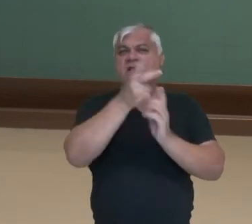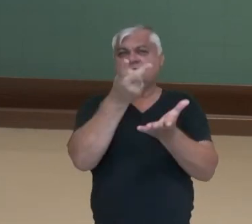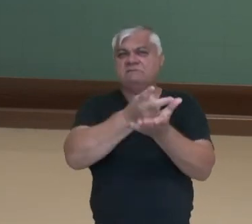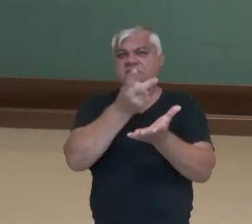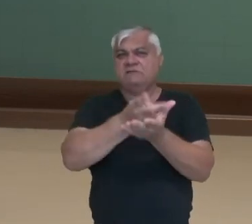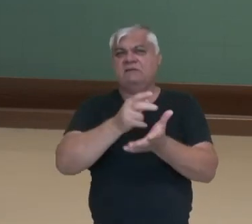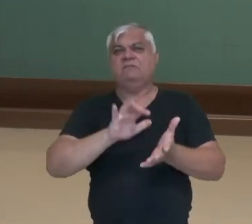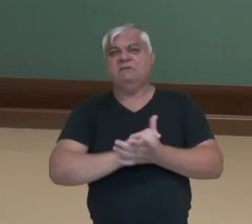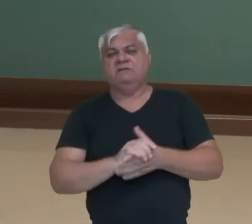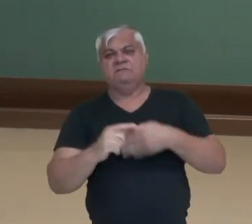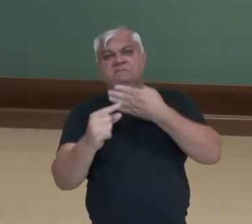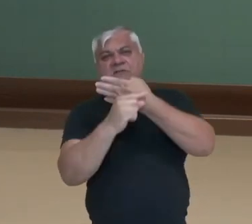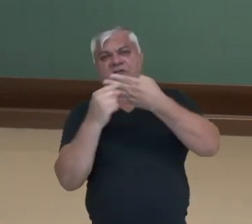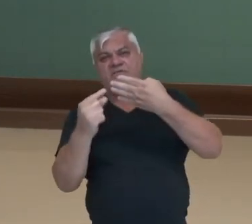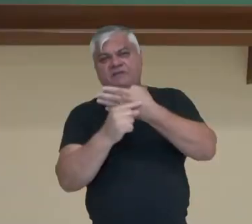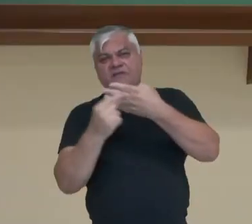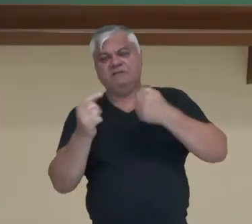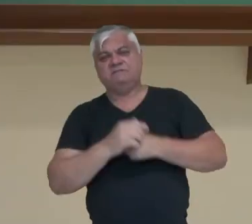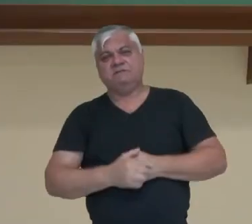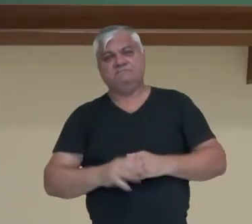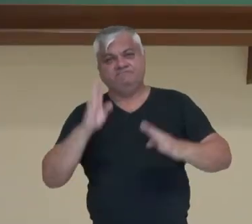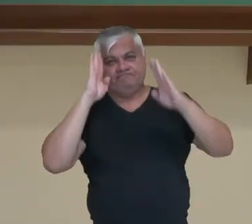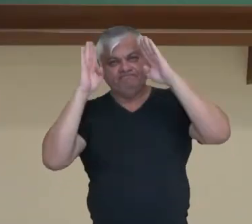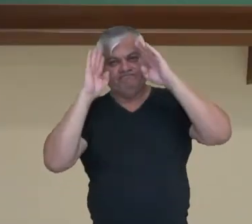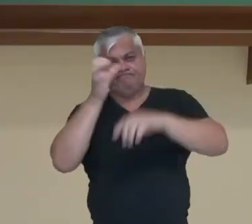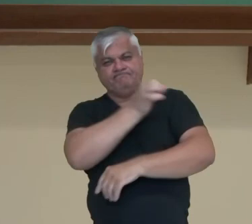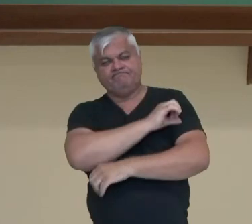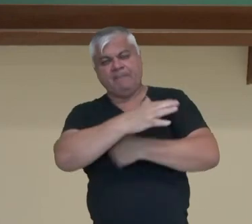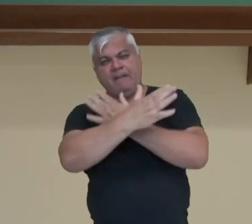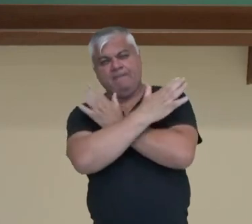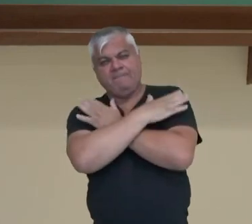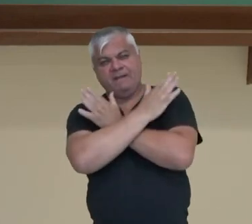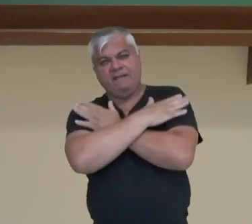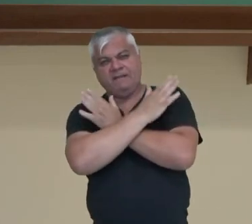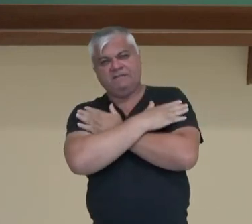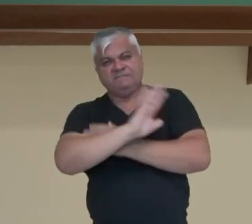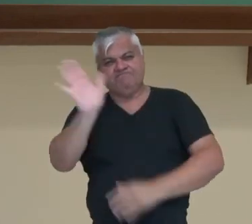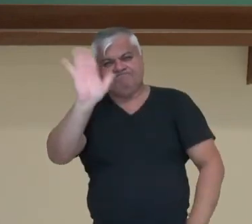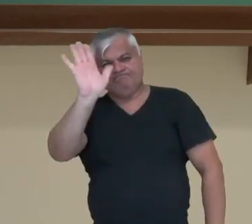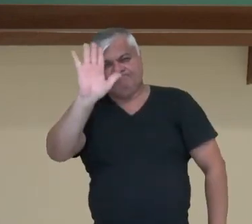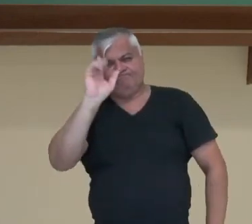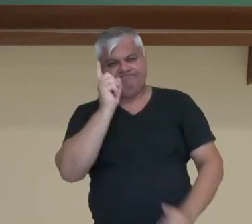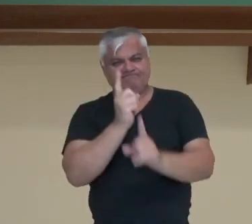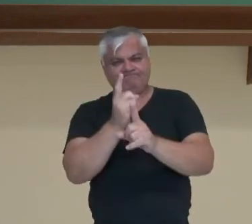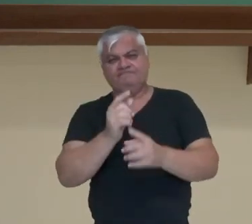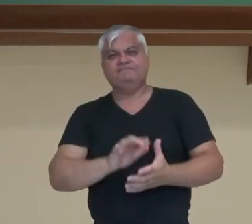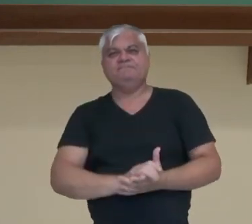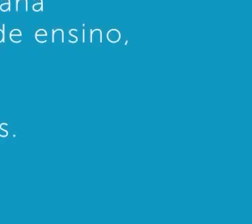doméstica. As referências, galerinha do Sextona, aquele abração do Sr. Roberto e até a próxima. Valeu!